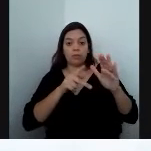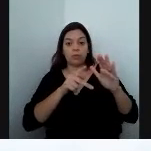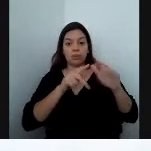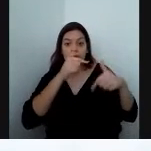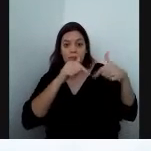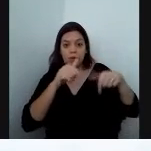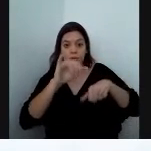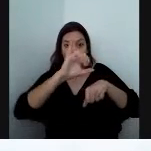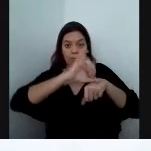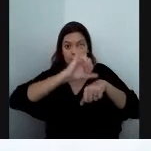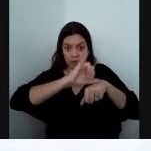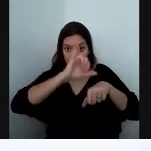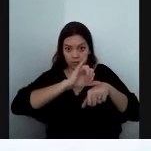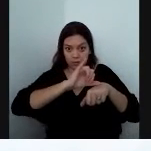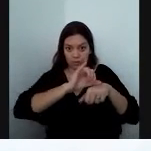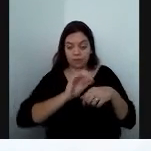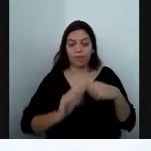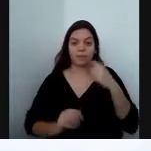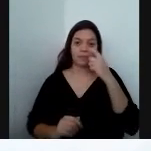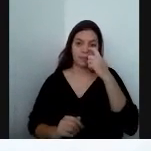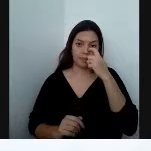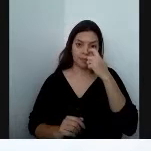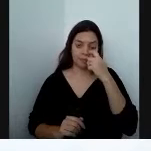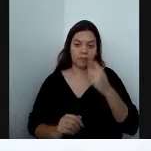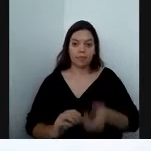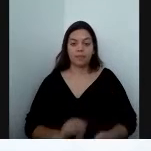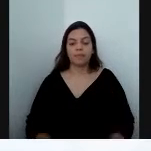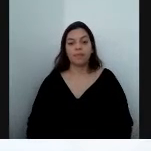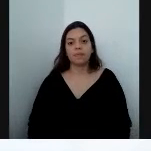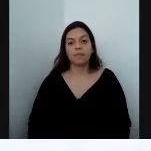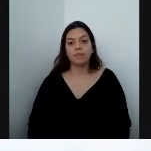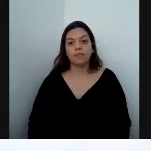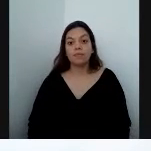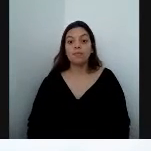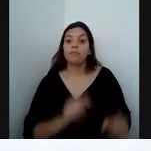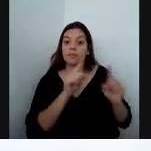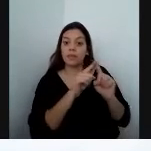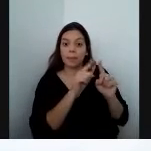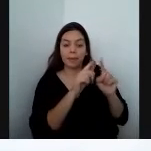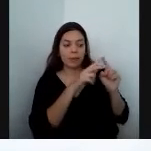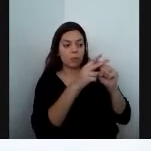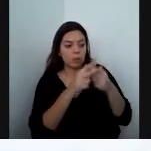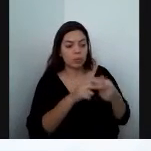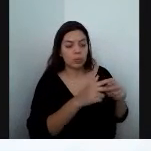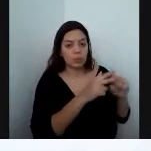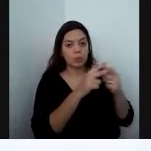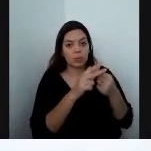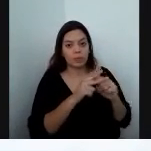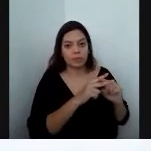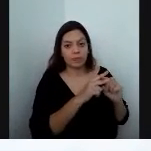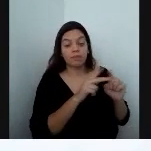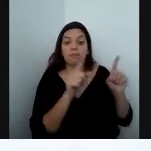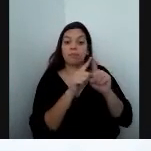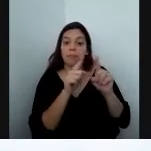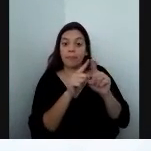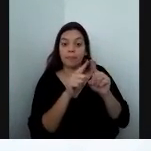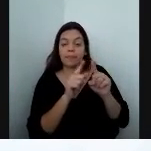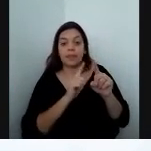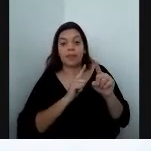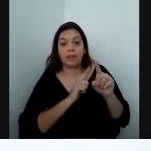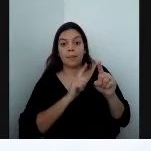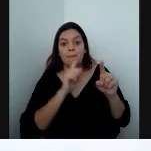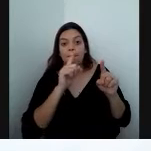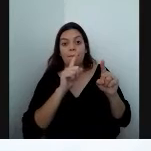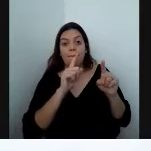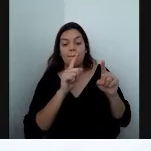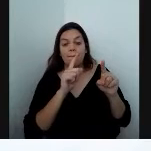parte metalúrgica, né, metal mecânica, temos também aqui a parte das montadoras, né? Então, é uma base